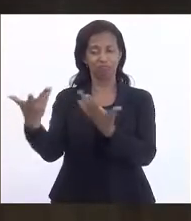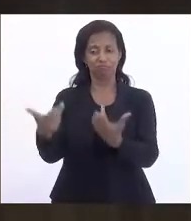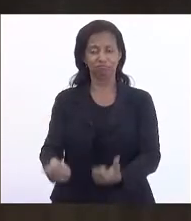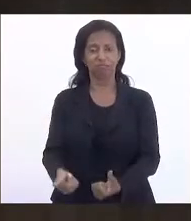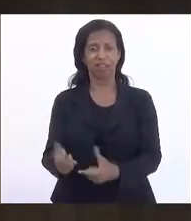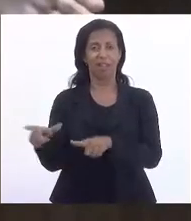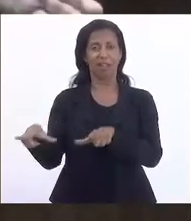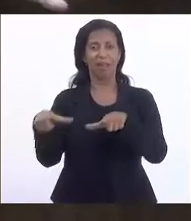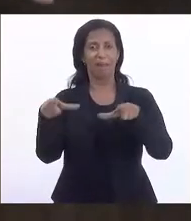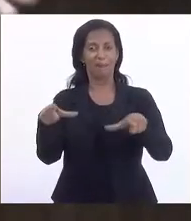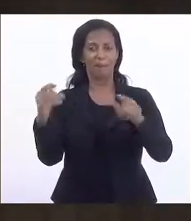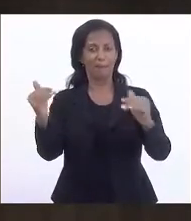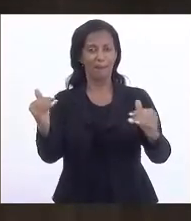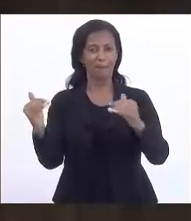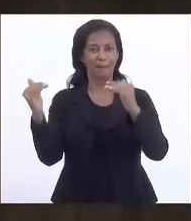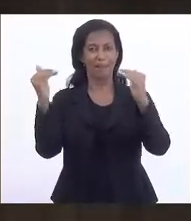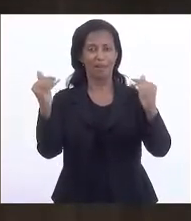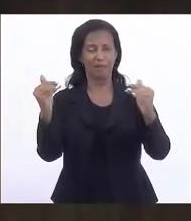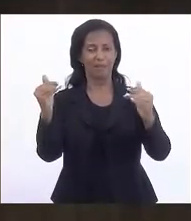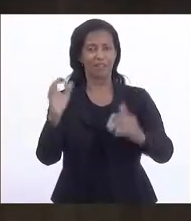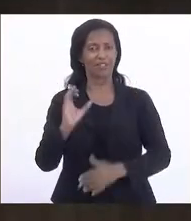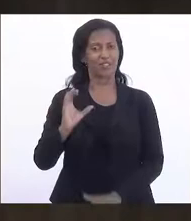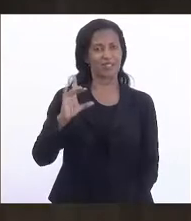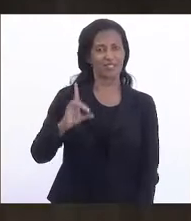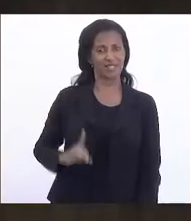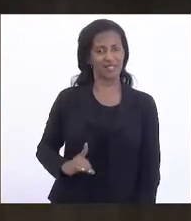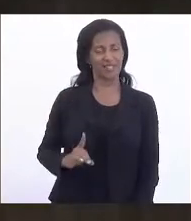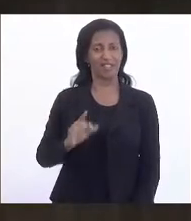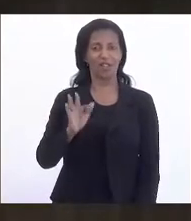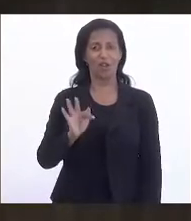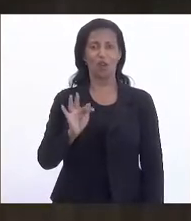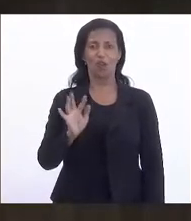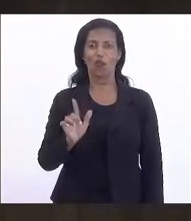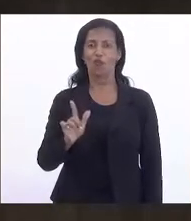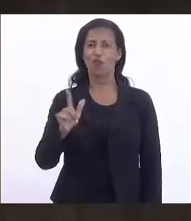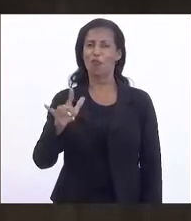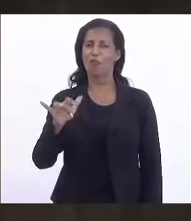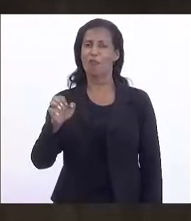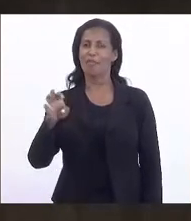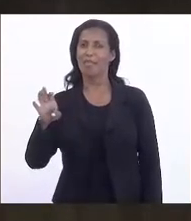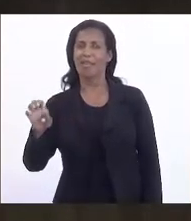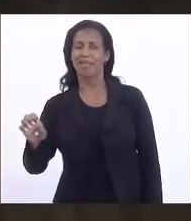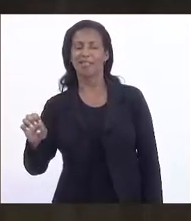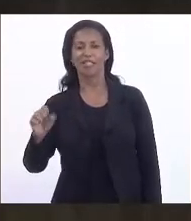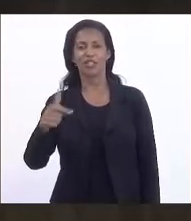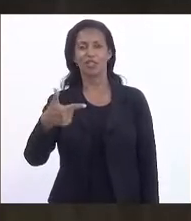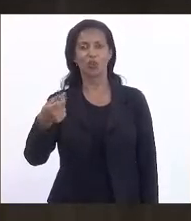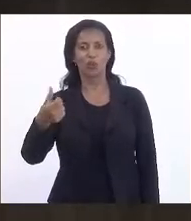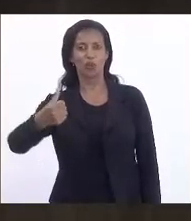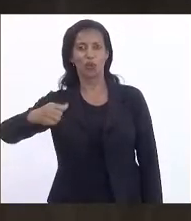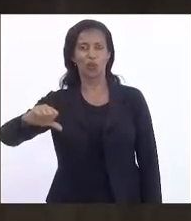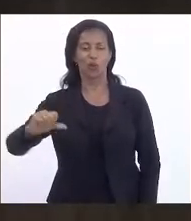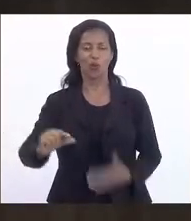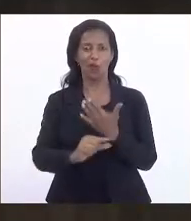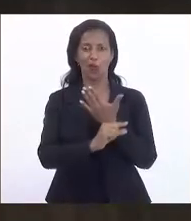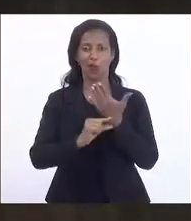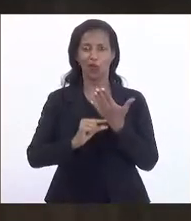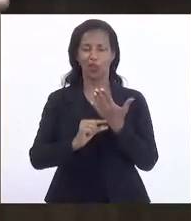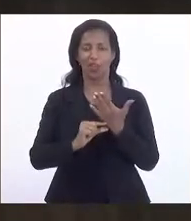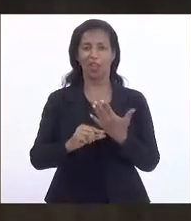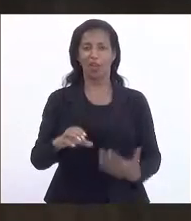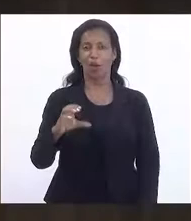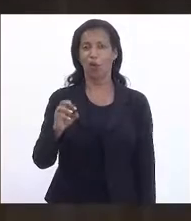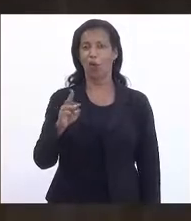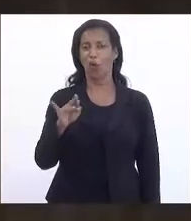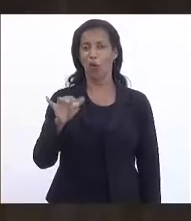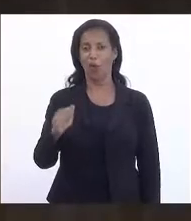título benemérito de cidadão fluminense, que foi outorga de 2009 de autoria do deputado André Correia e